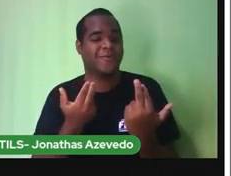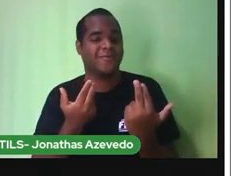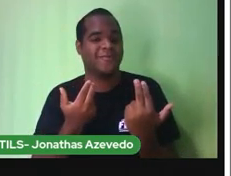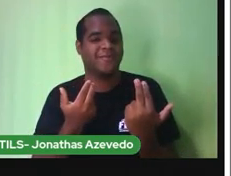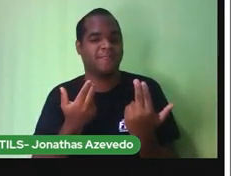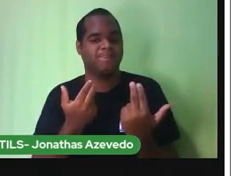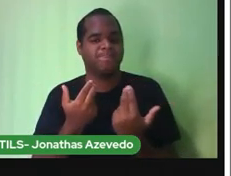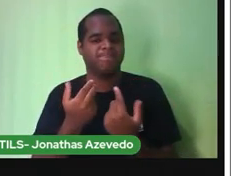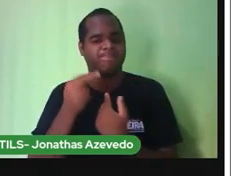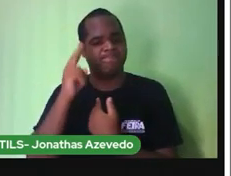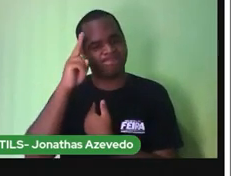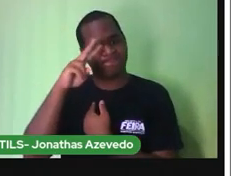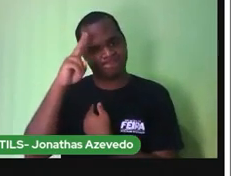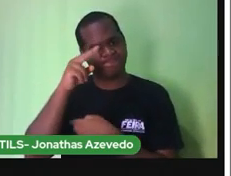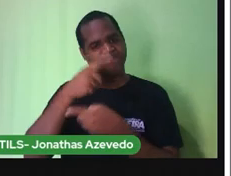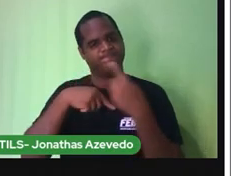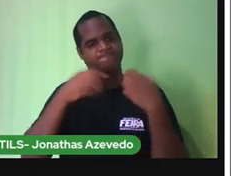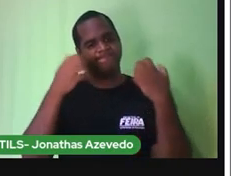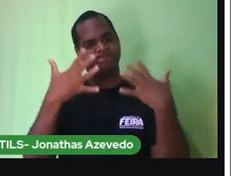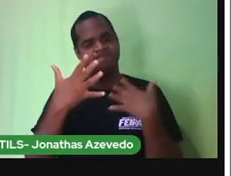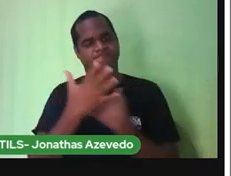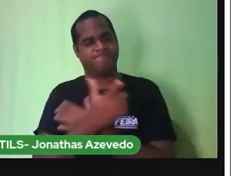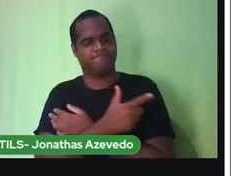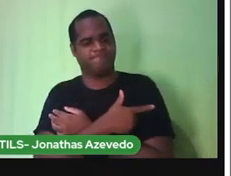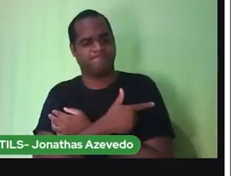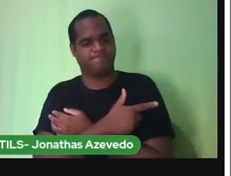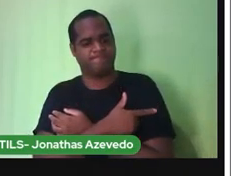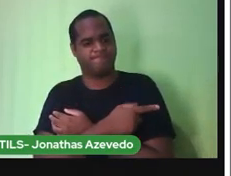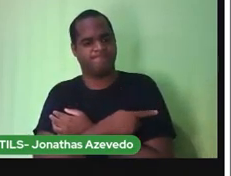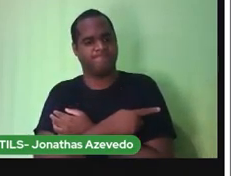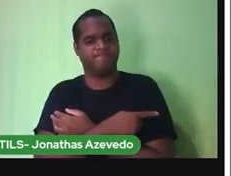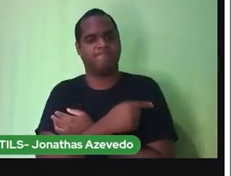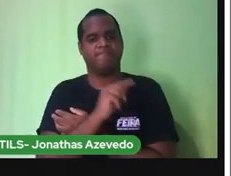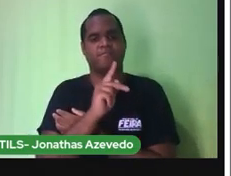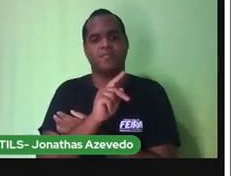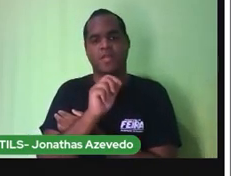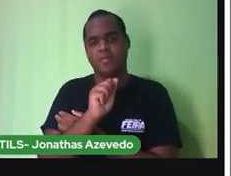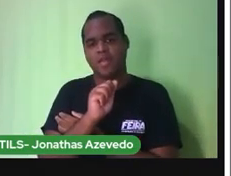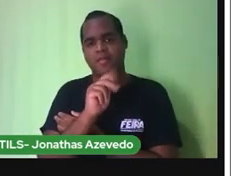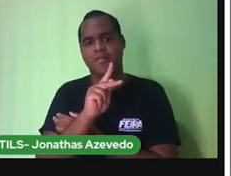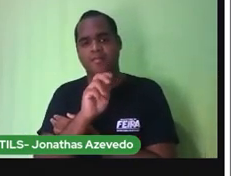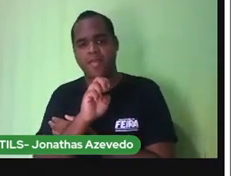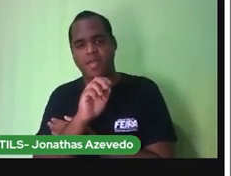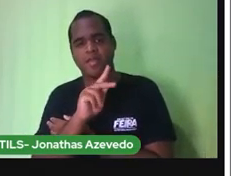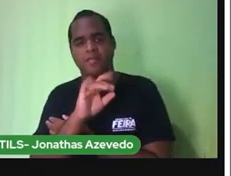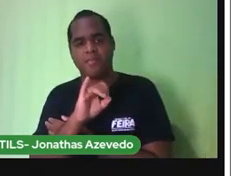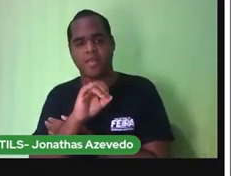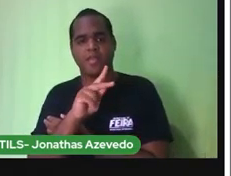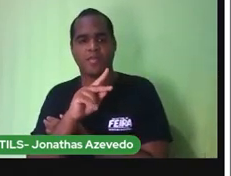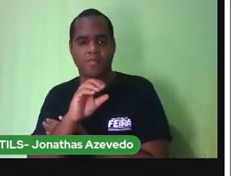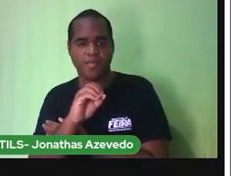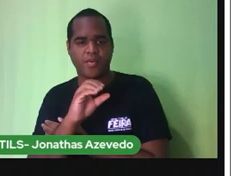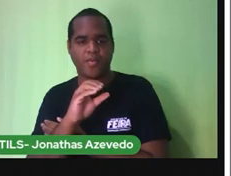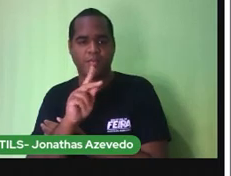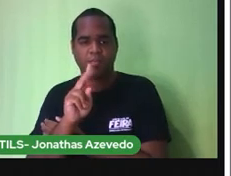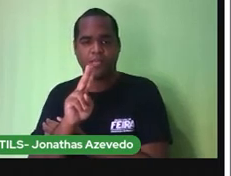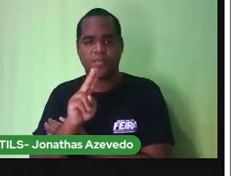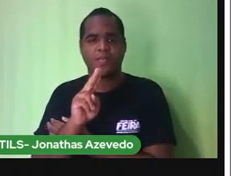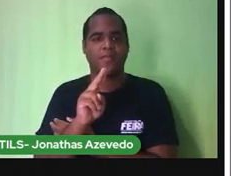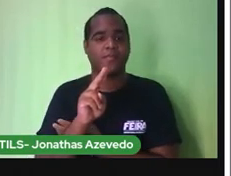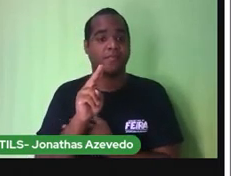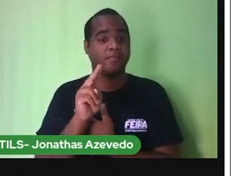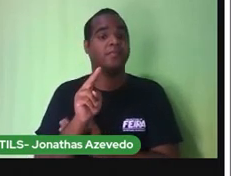lembrando lá do primeiro ano né para pé o u se